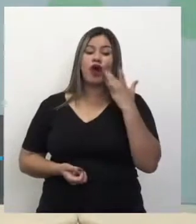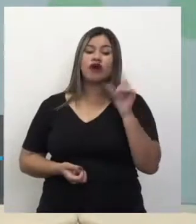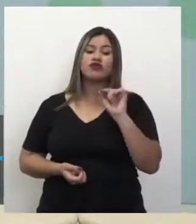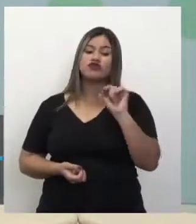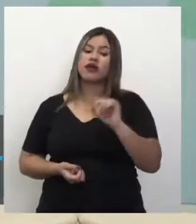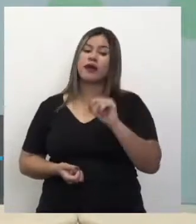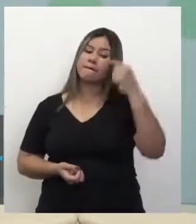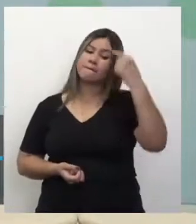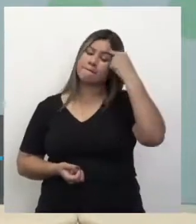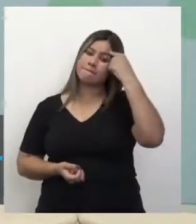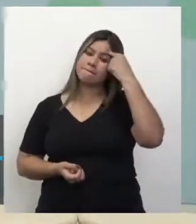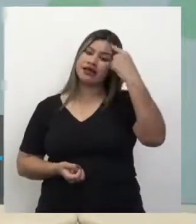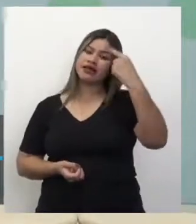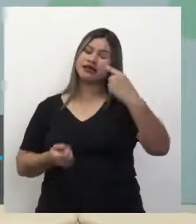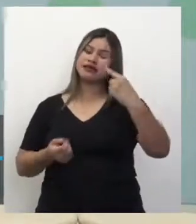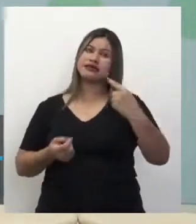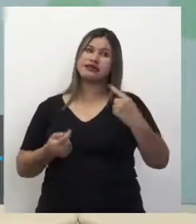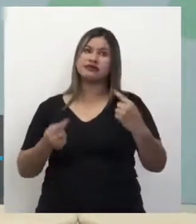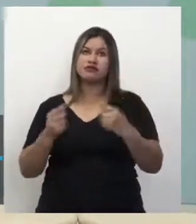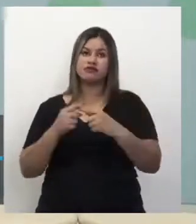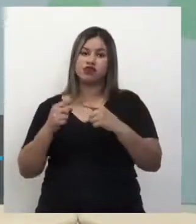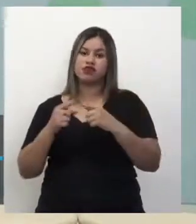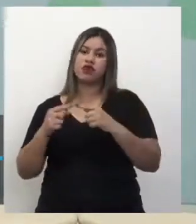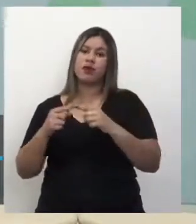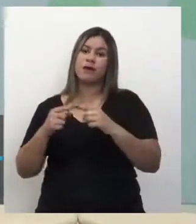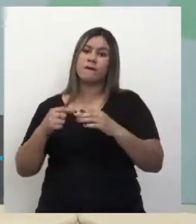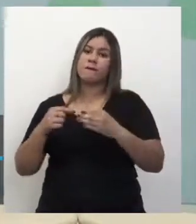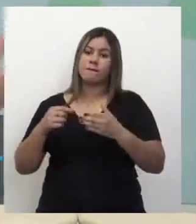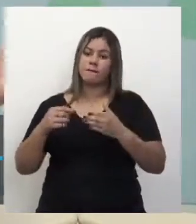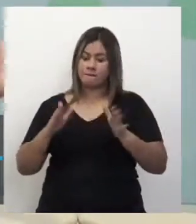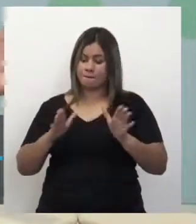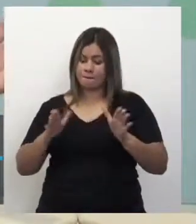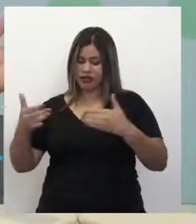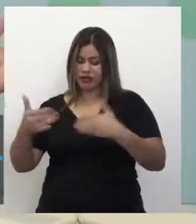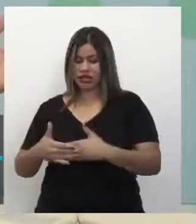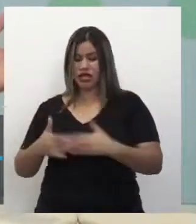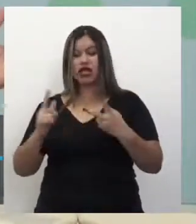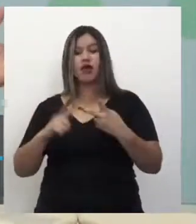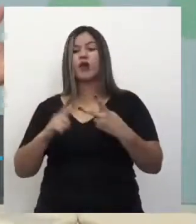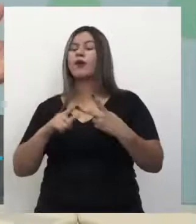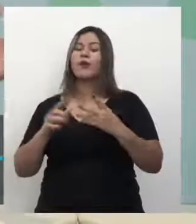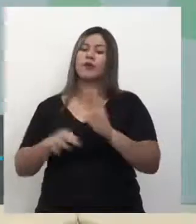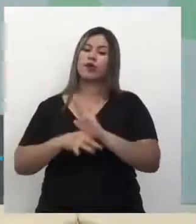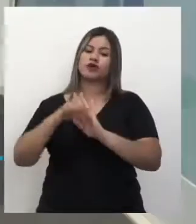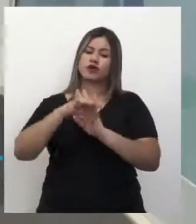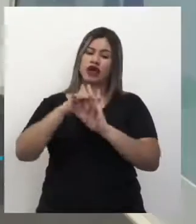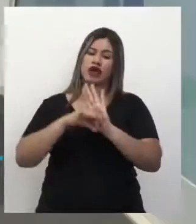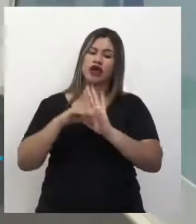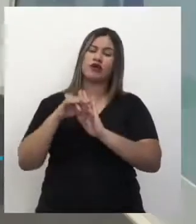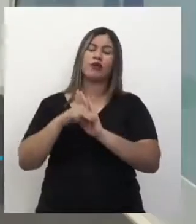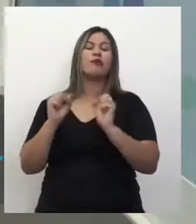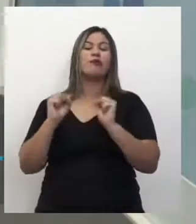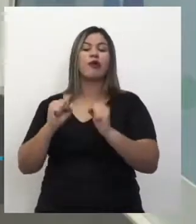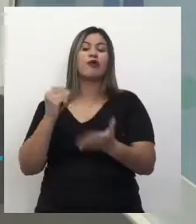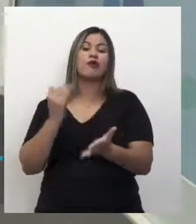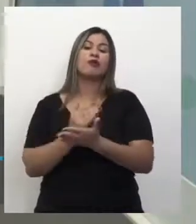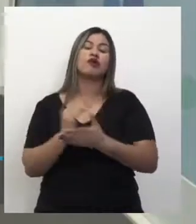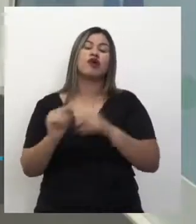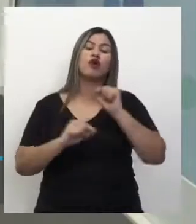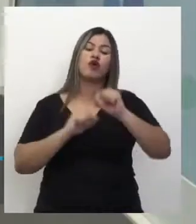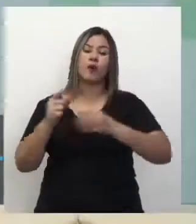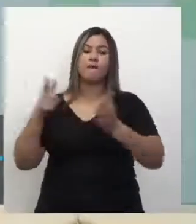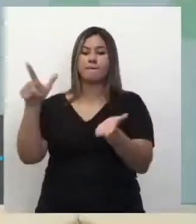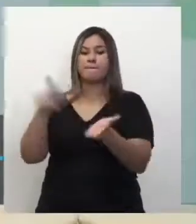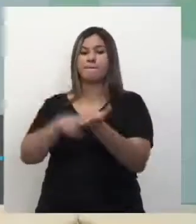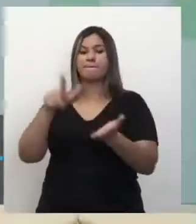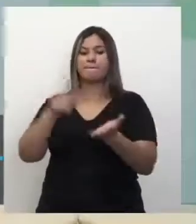pensando nessa ideia da marchetaria e do mosaico, você pode começar fazendo com papel. Boa Não ideia. é? Para treinar? Aí você faz os